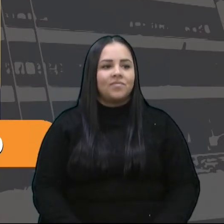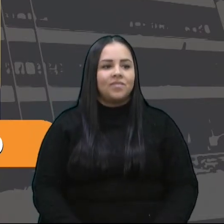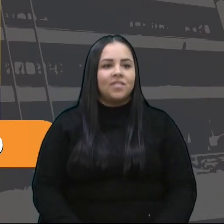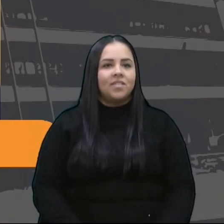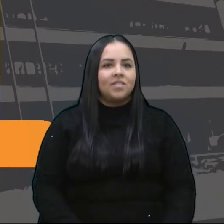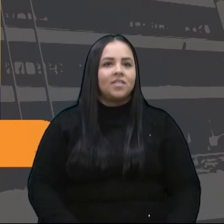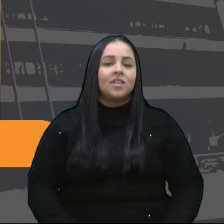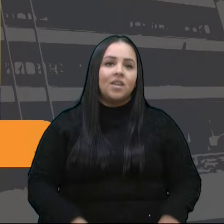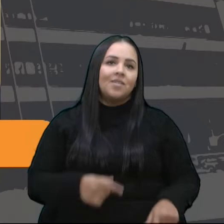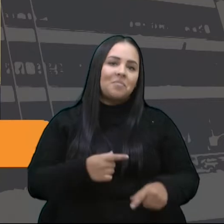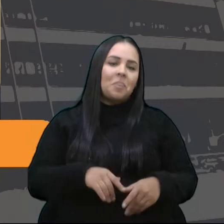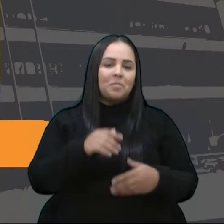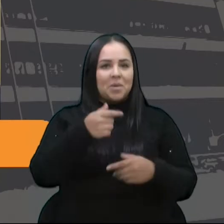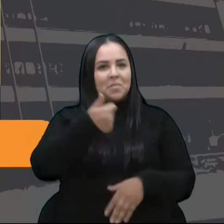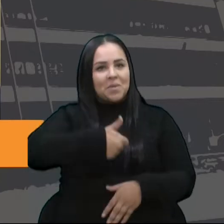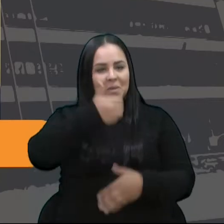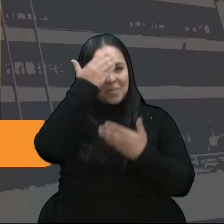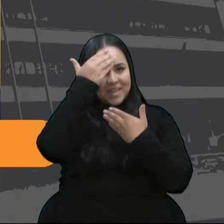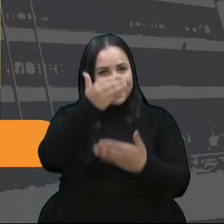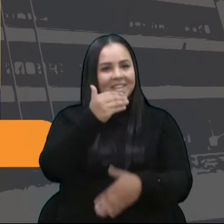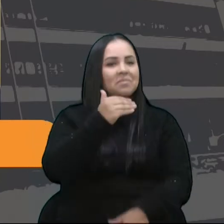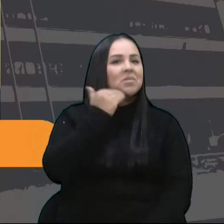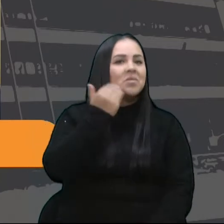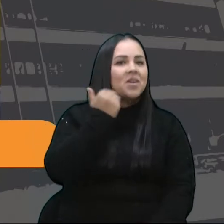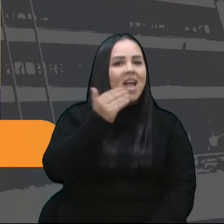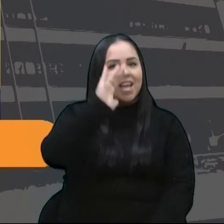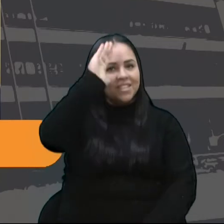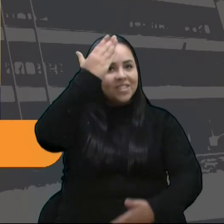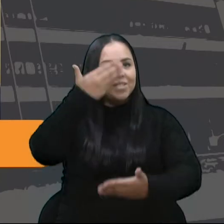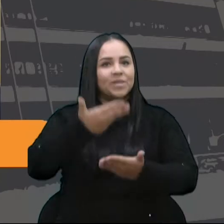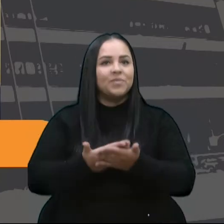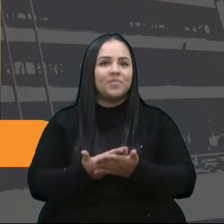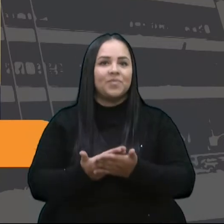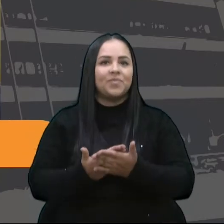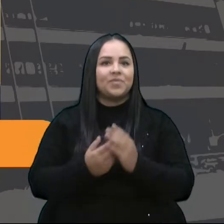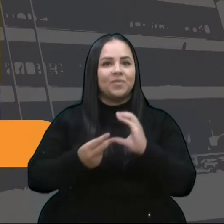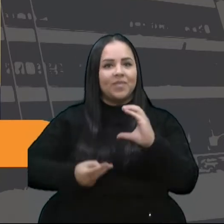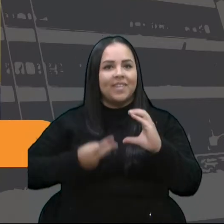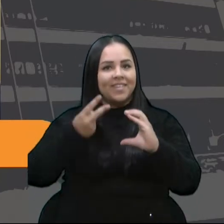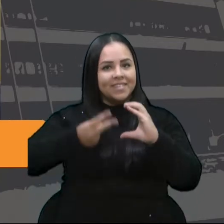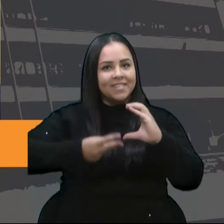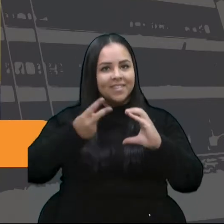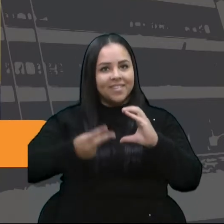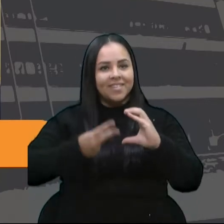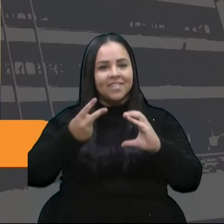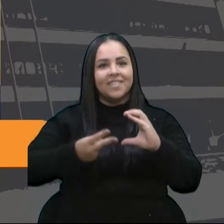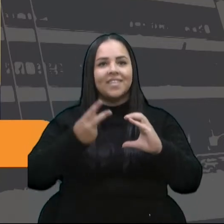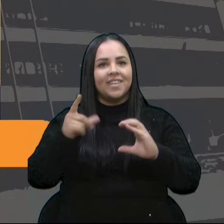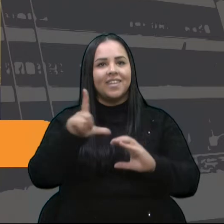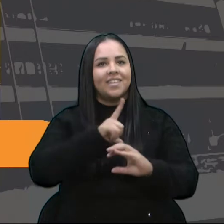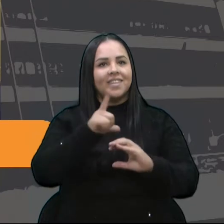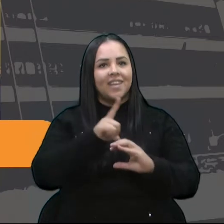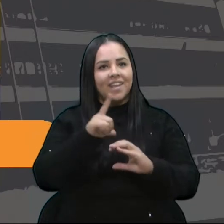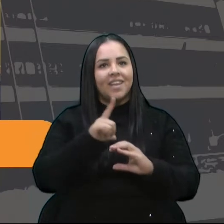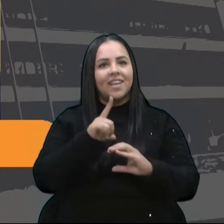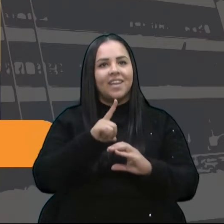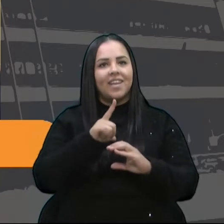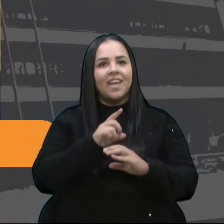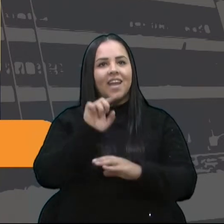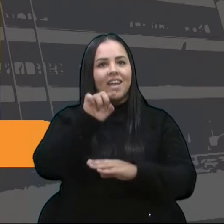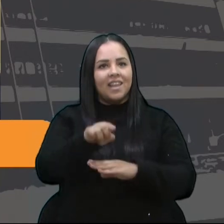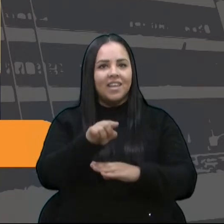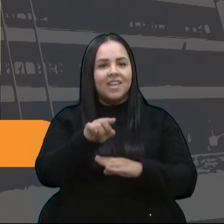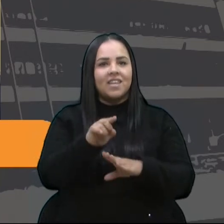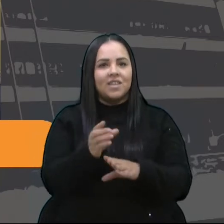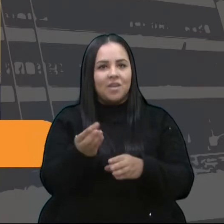acho que a Câmara de Vereadores certamente tem aí no seu